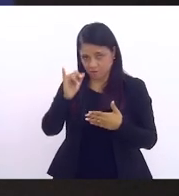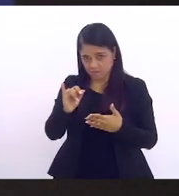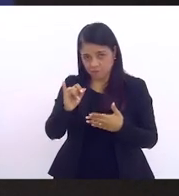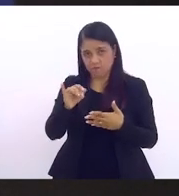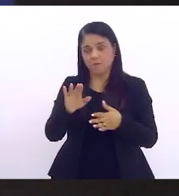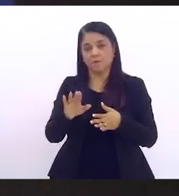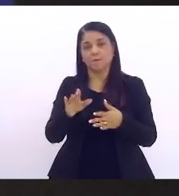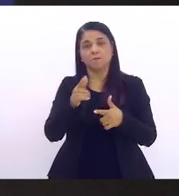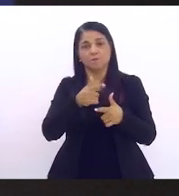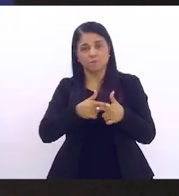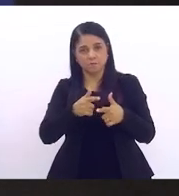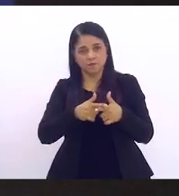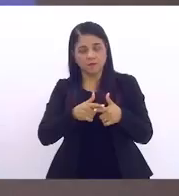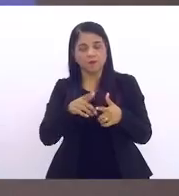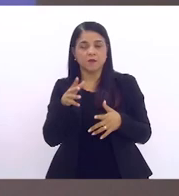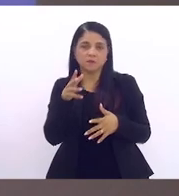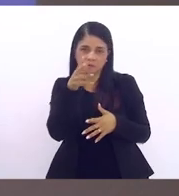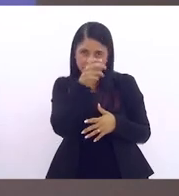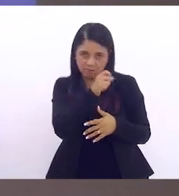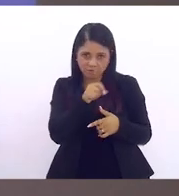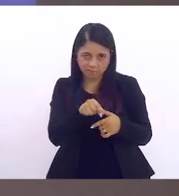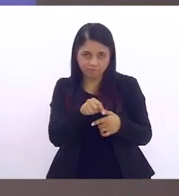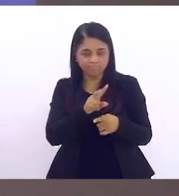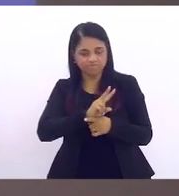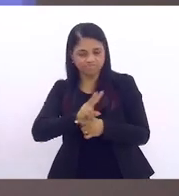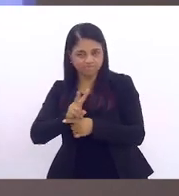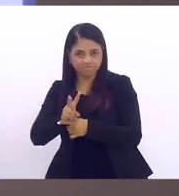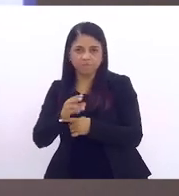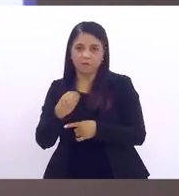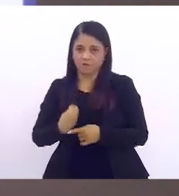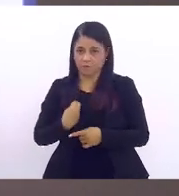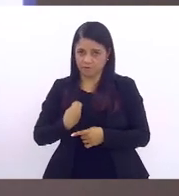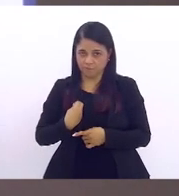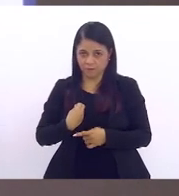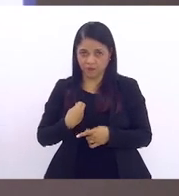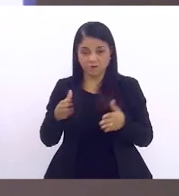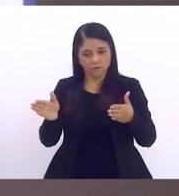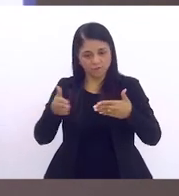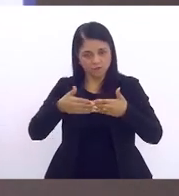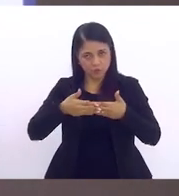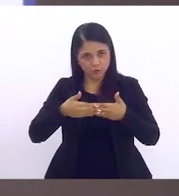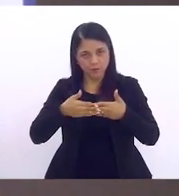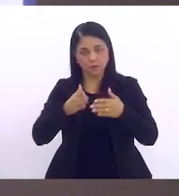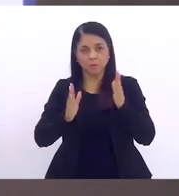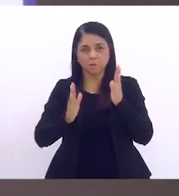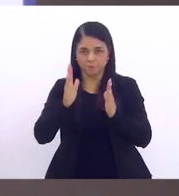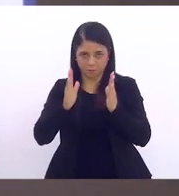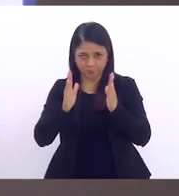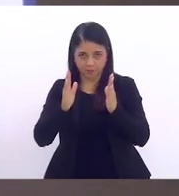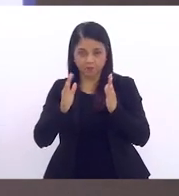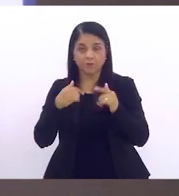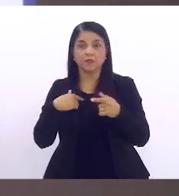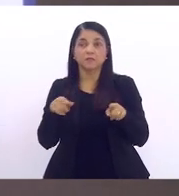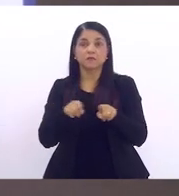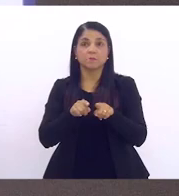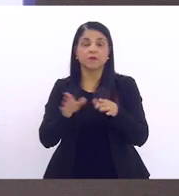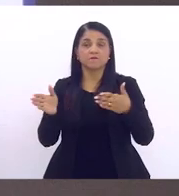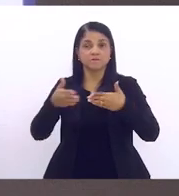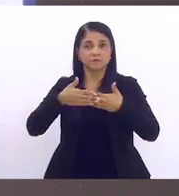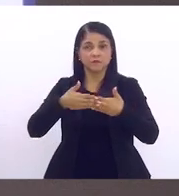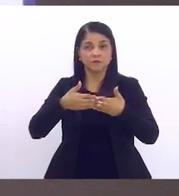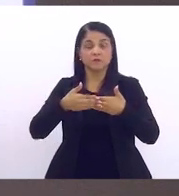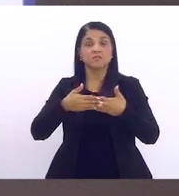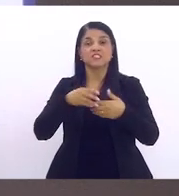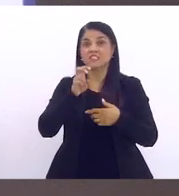Para justamente pra gente resguardar e zelar para essas vidas dessas pessoas e esse fechamento em temporário tá a gente interditou a rodovia cinco